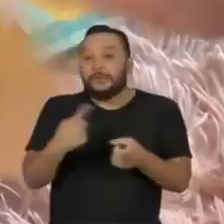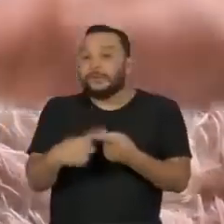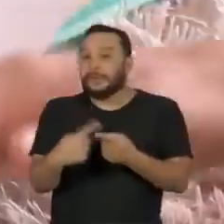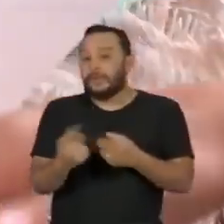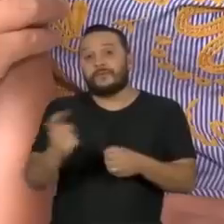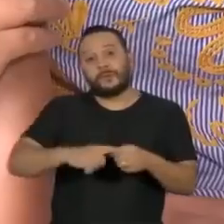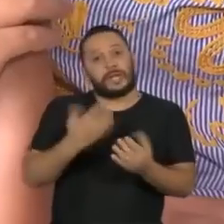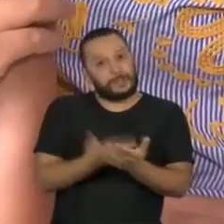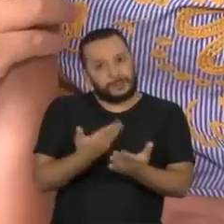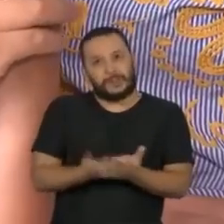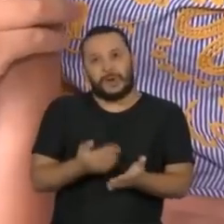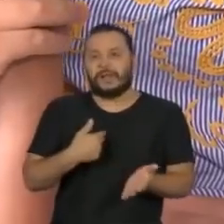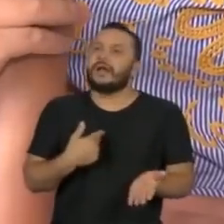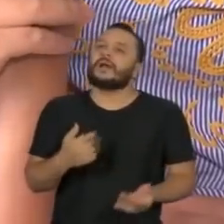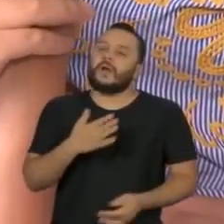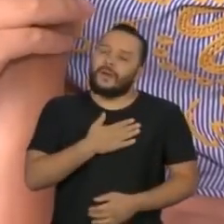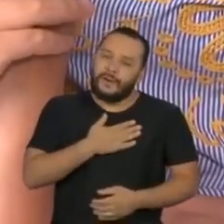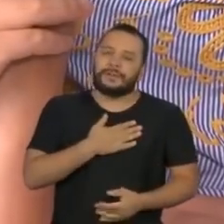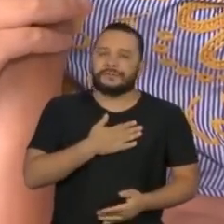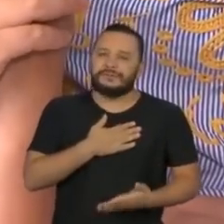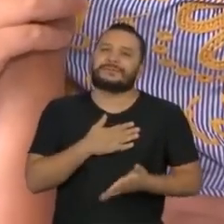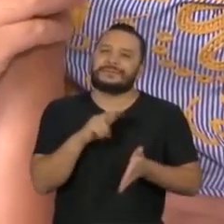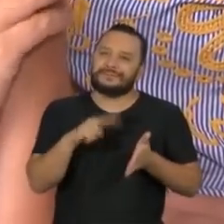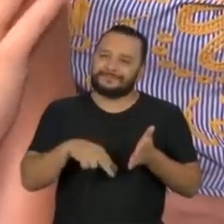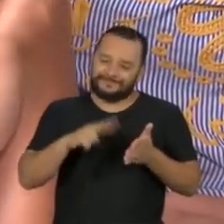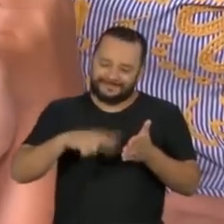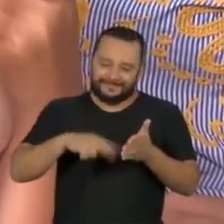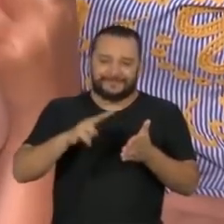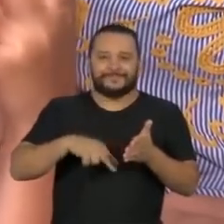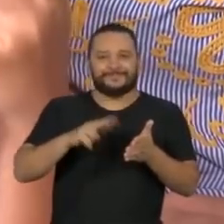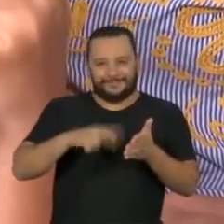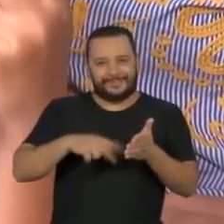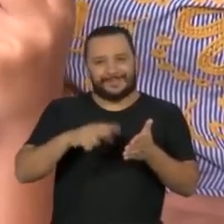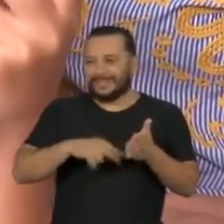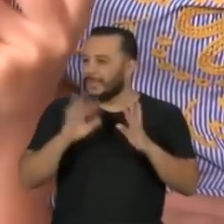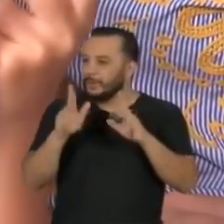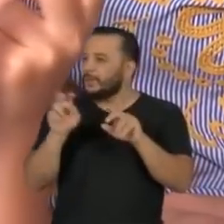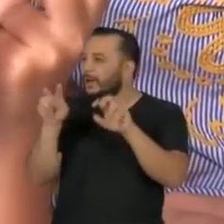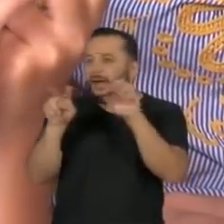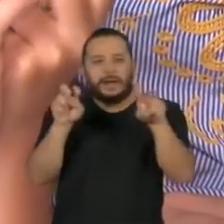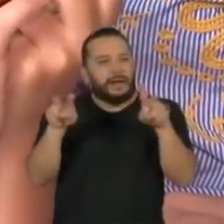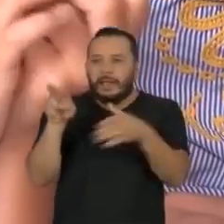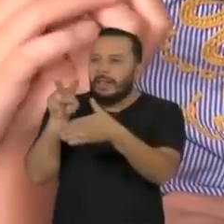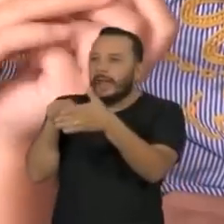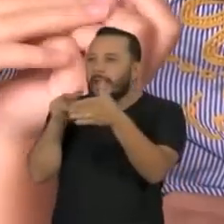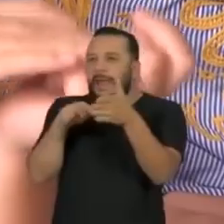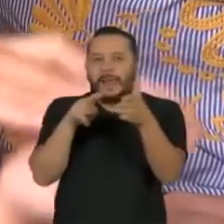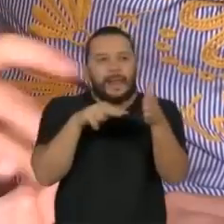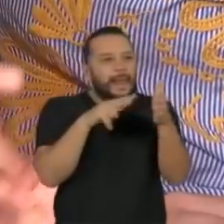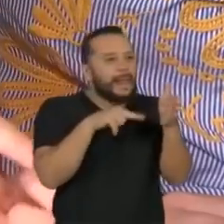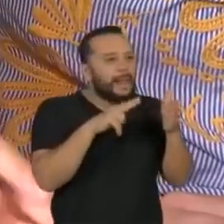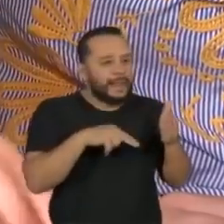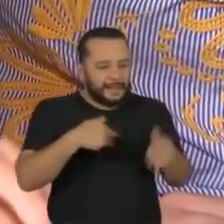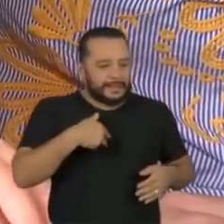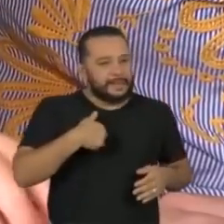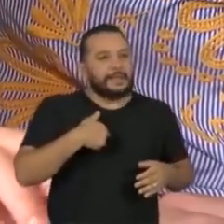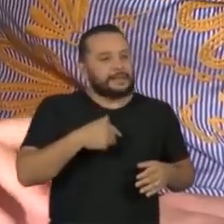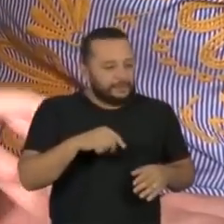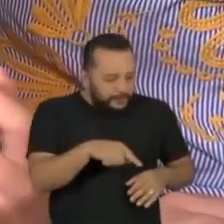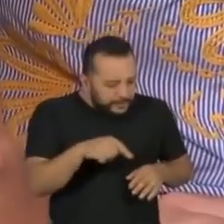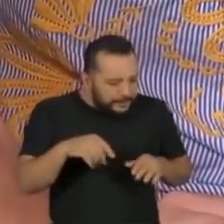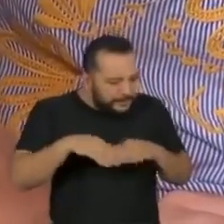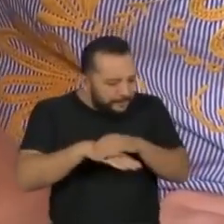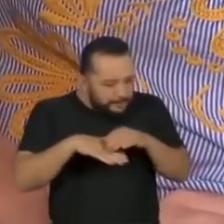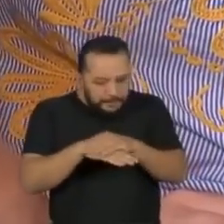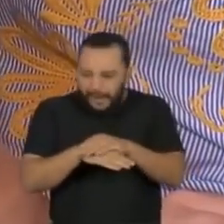voltar às aulas. Gosto de ler o que está escrito em todas as coisas. Na maleta, no sapato.